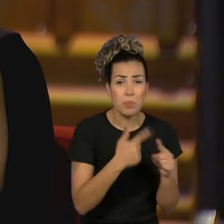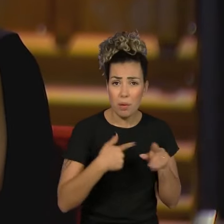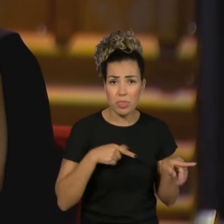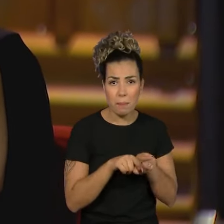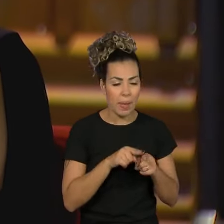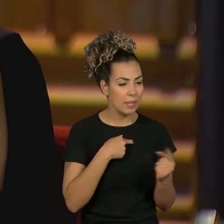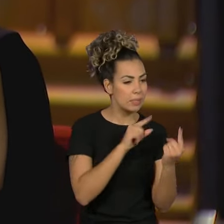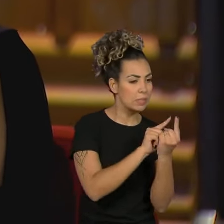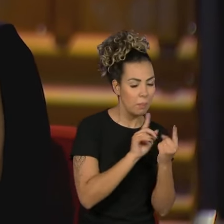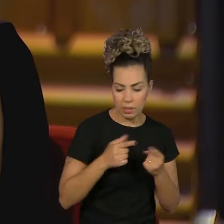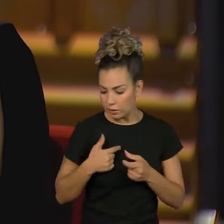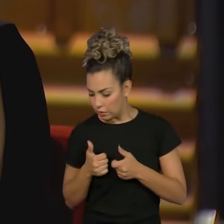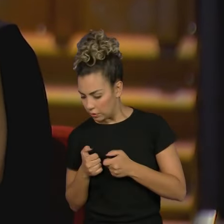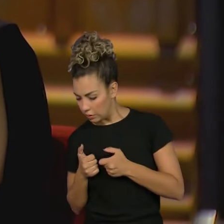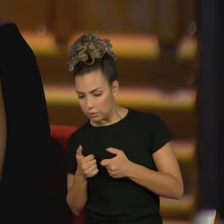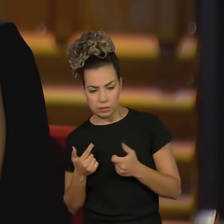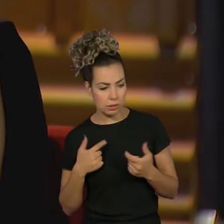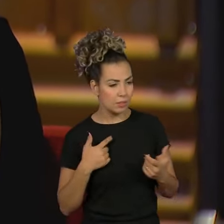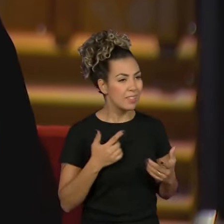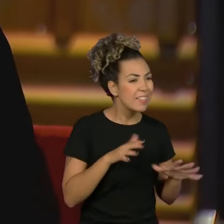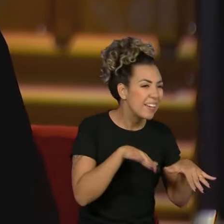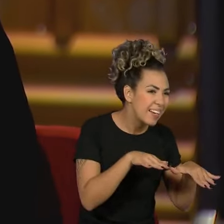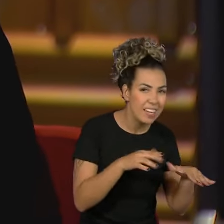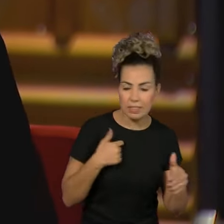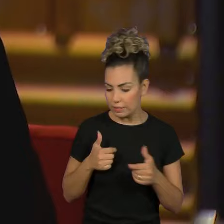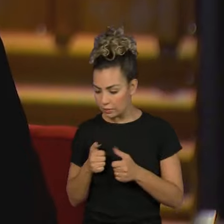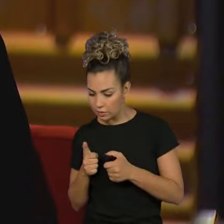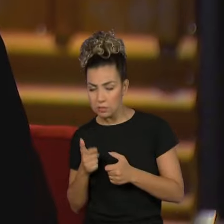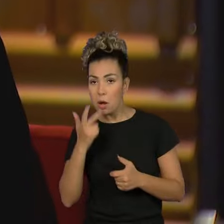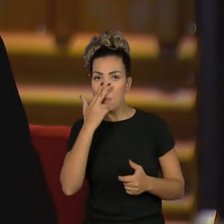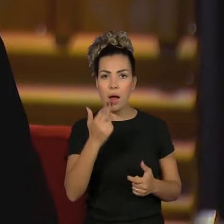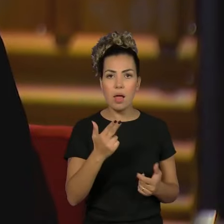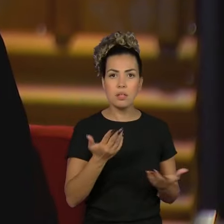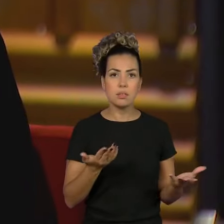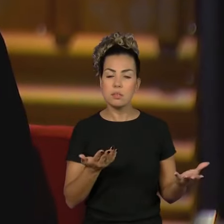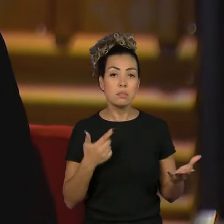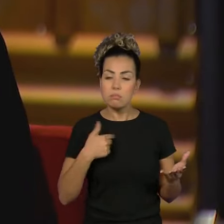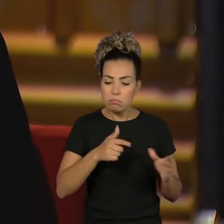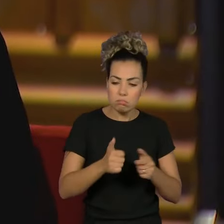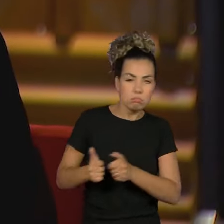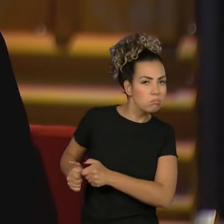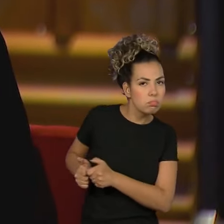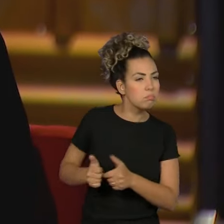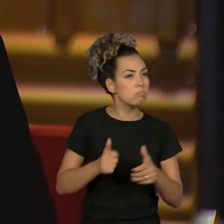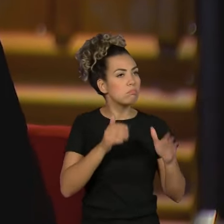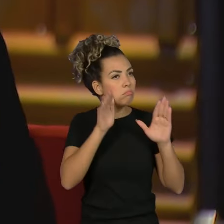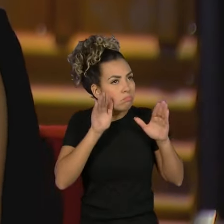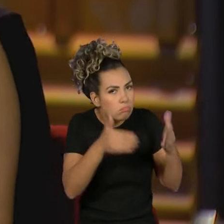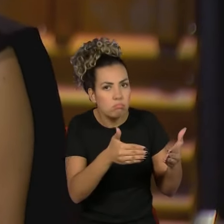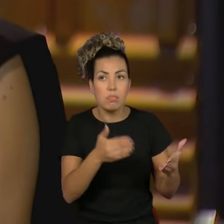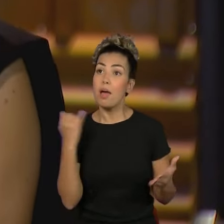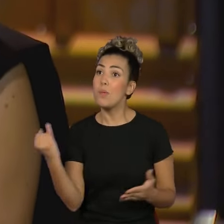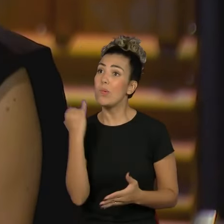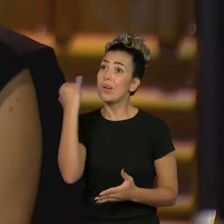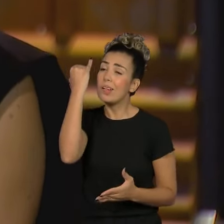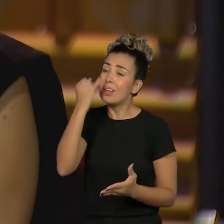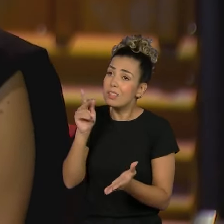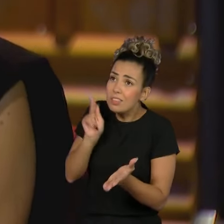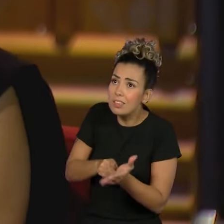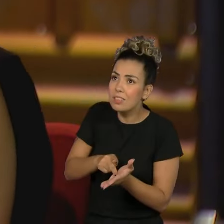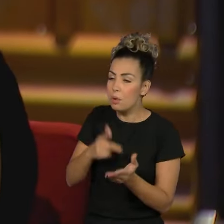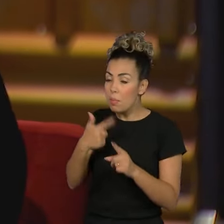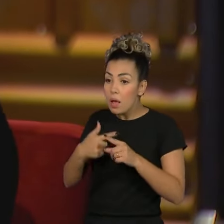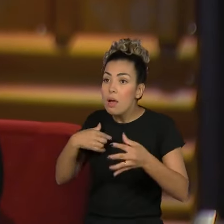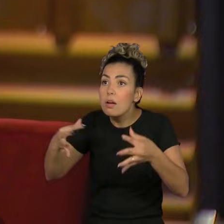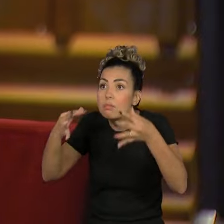performance e pelo digital então é contrapor com presencialidade é de verdade né porque a presencialidade vai mostrar a